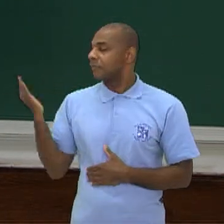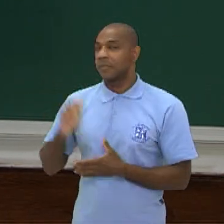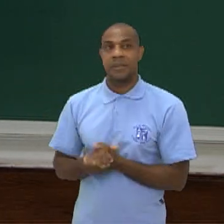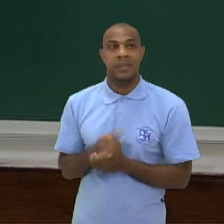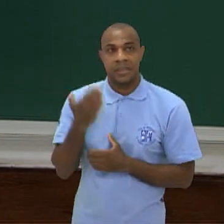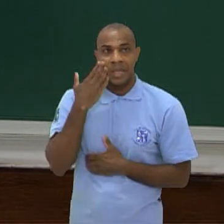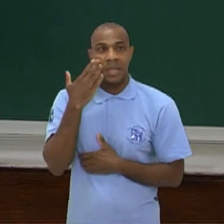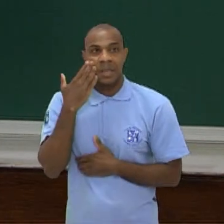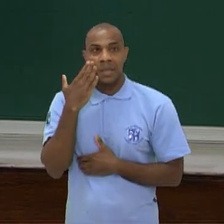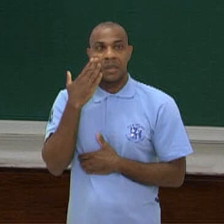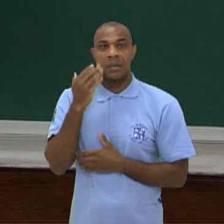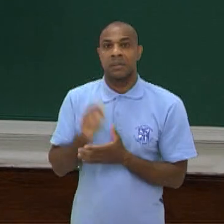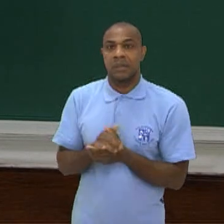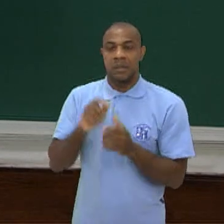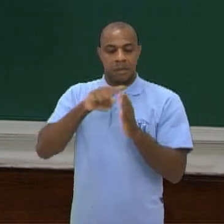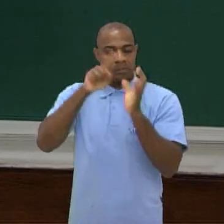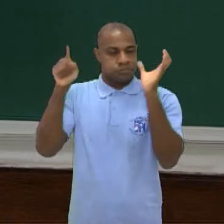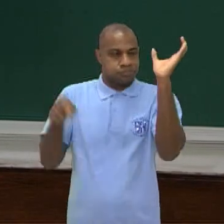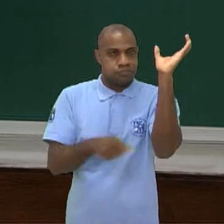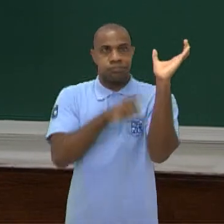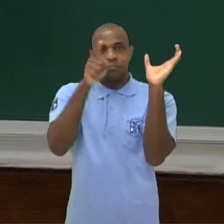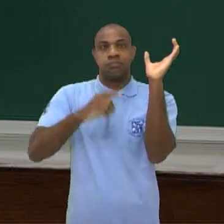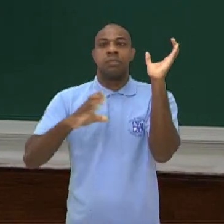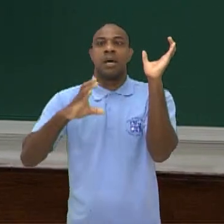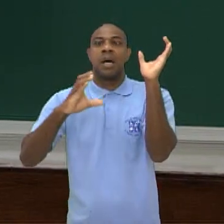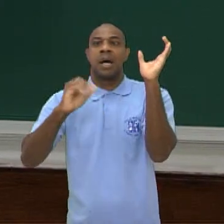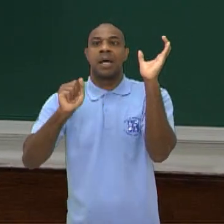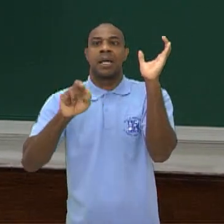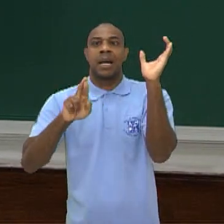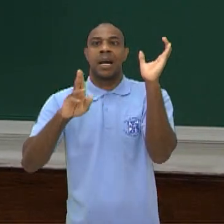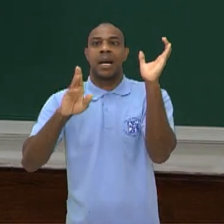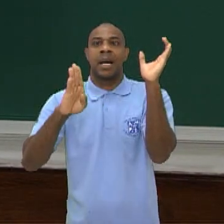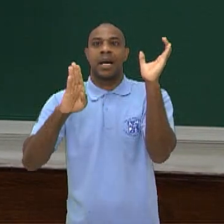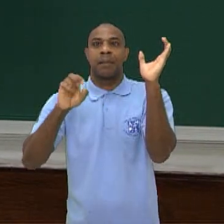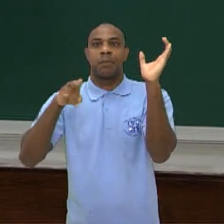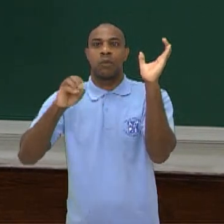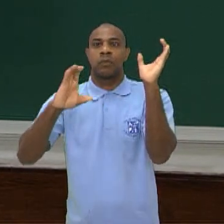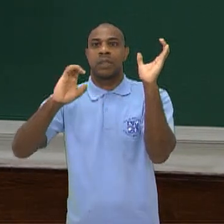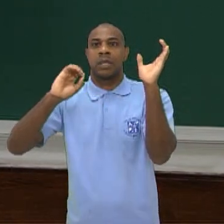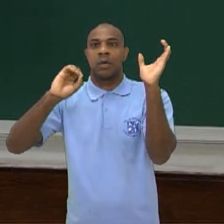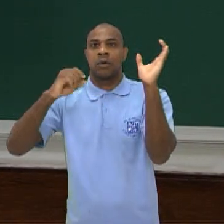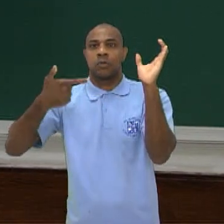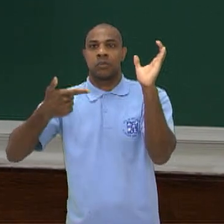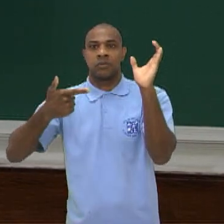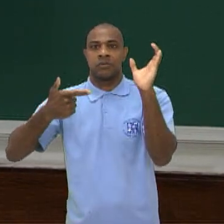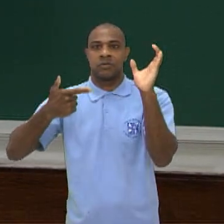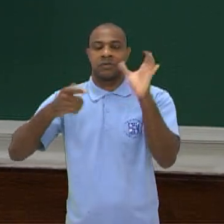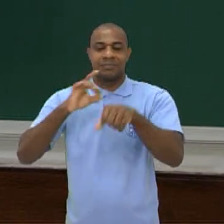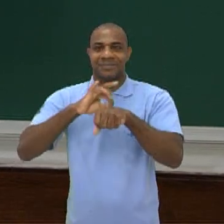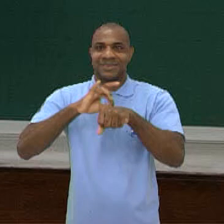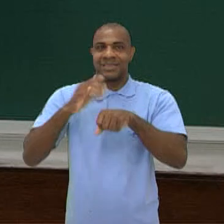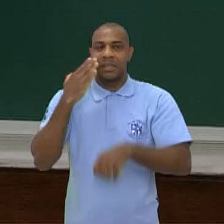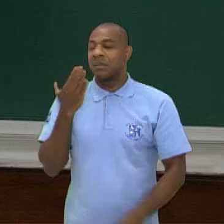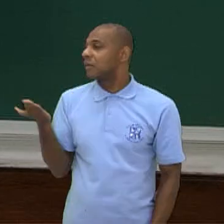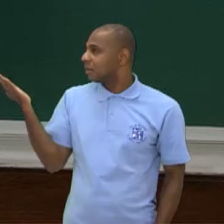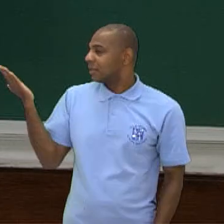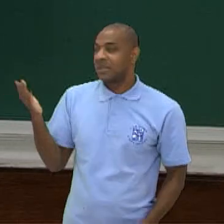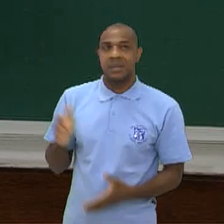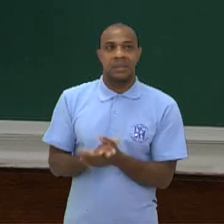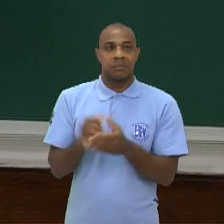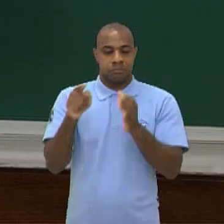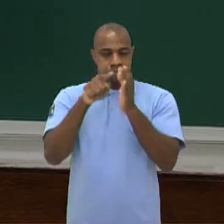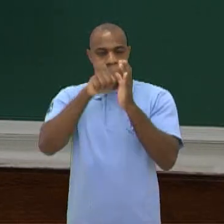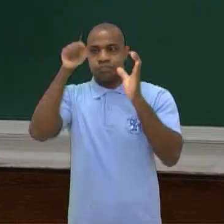uma figura mostrando o ciclo do carbono. Então, olha só que bonitinho, né? Tudo começa lá na fotossíntese, está mostrando lá o sol, que serve de energia